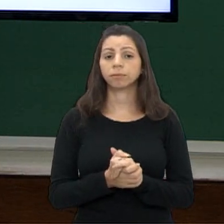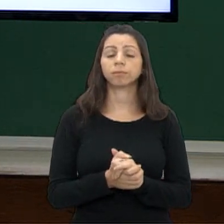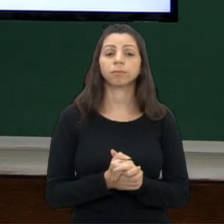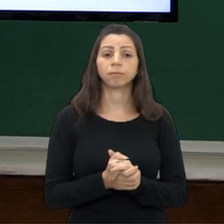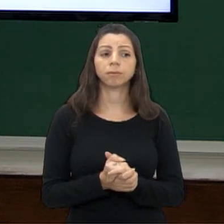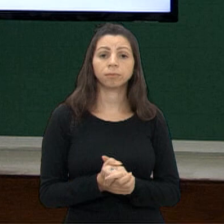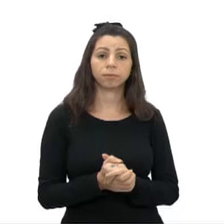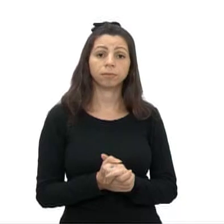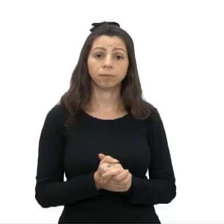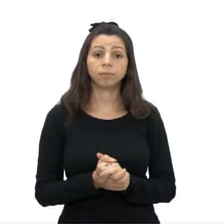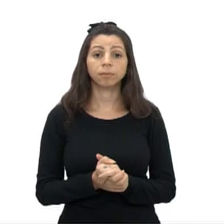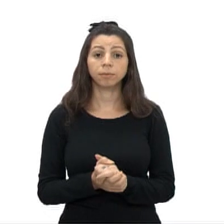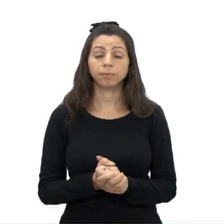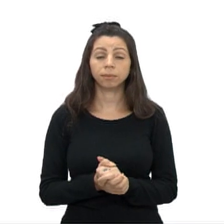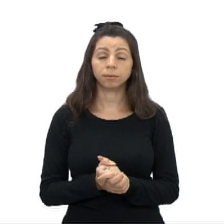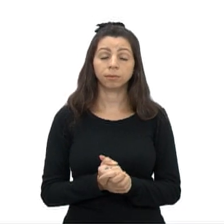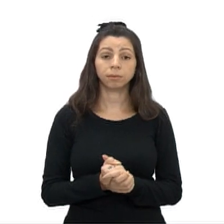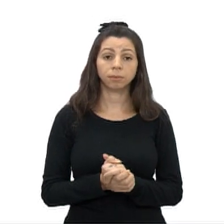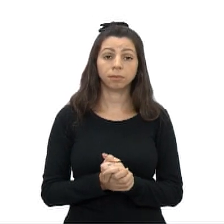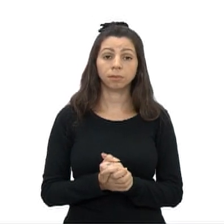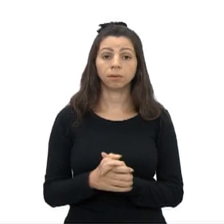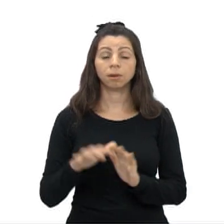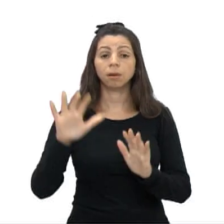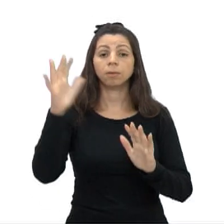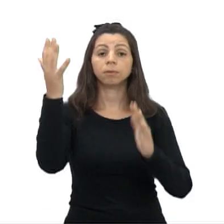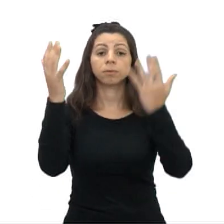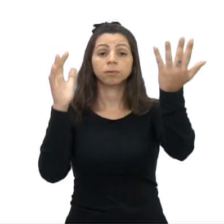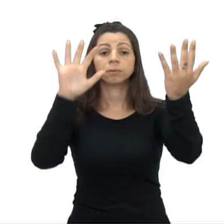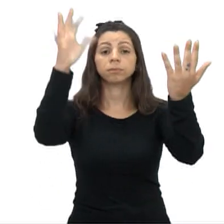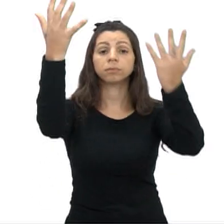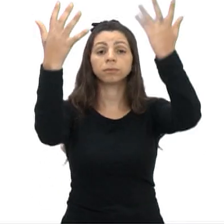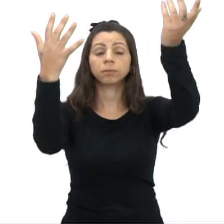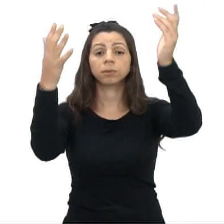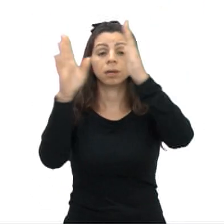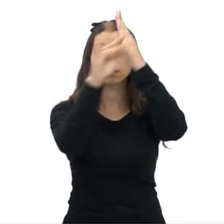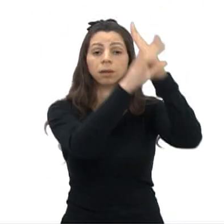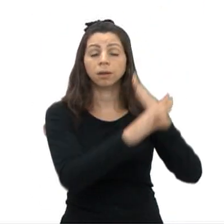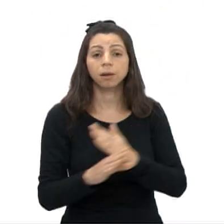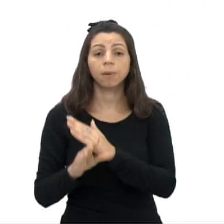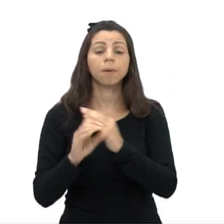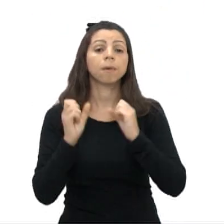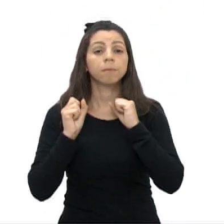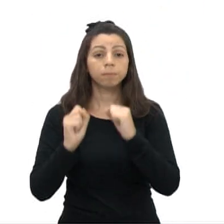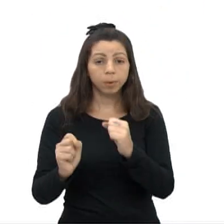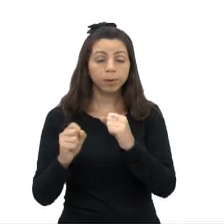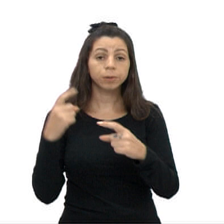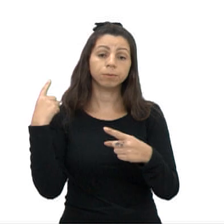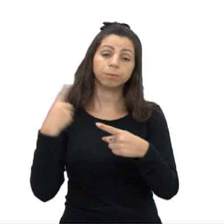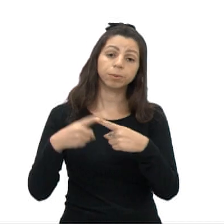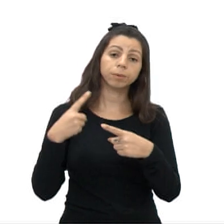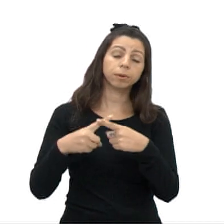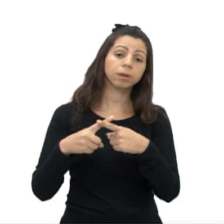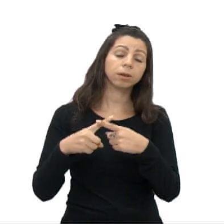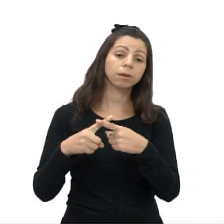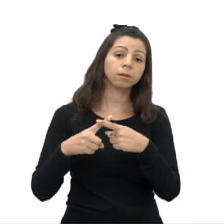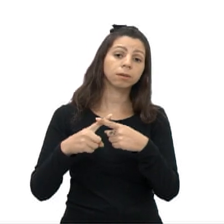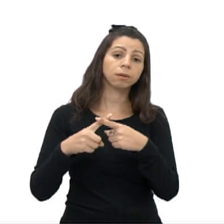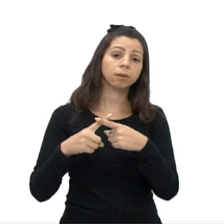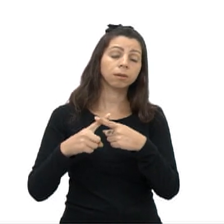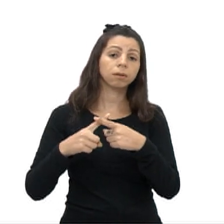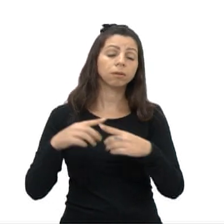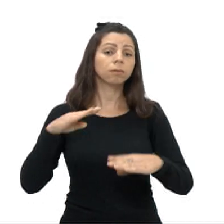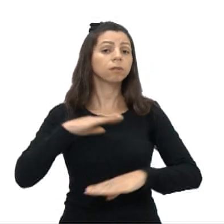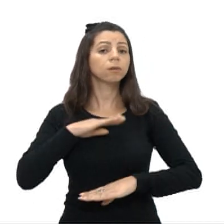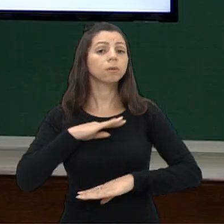possibilidade para: esses acontecimentos atrapalhados podem ser decorrentes de qual outro fato,